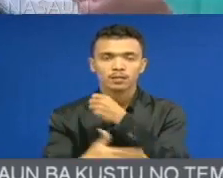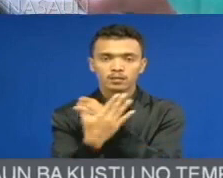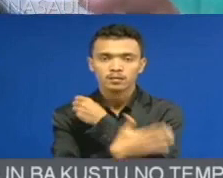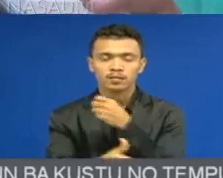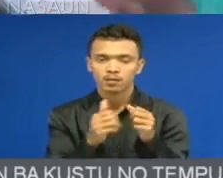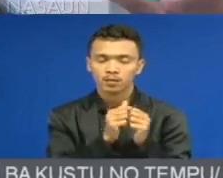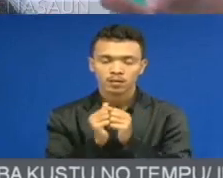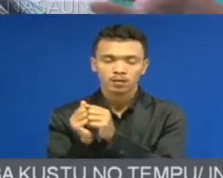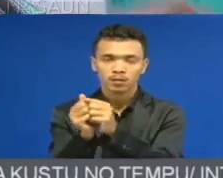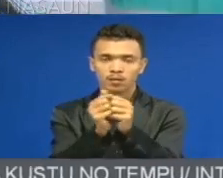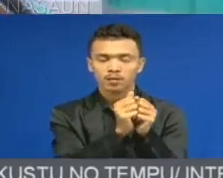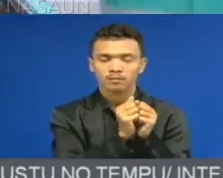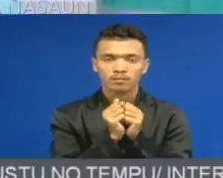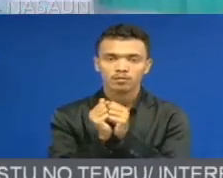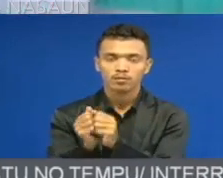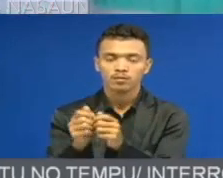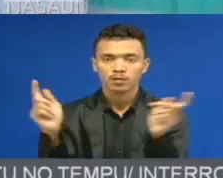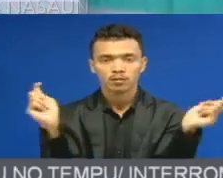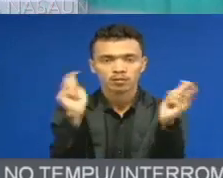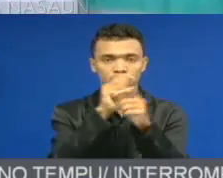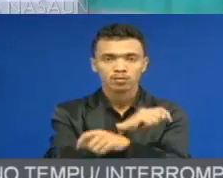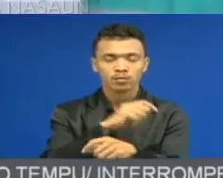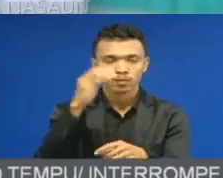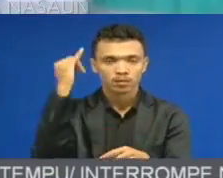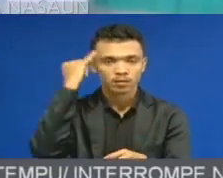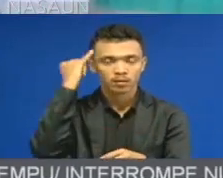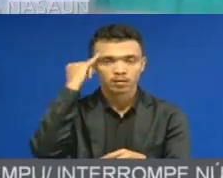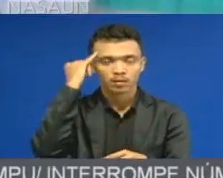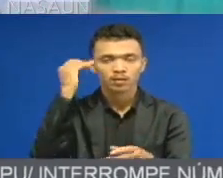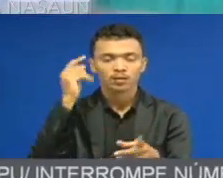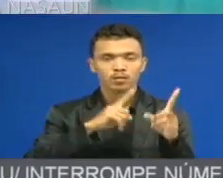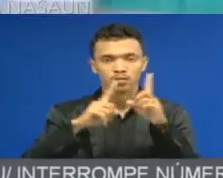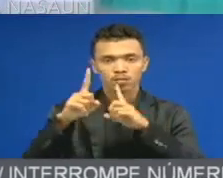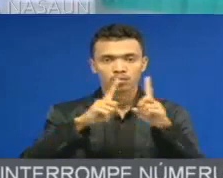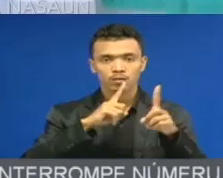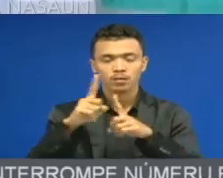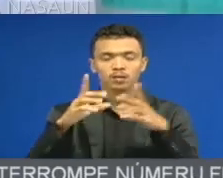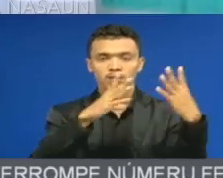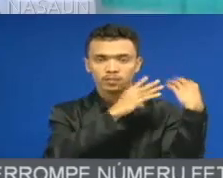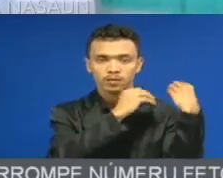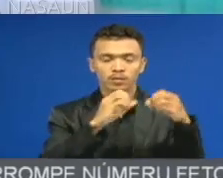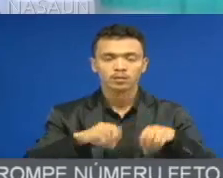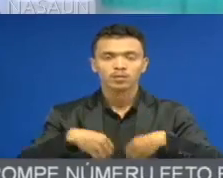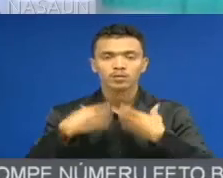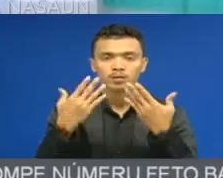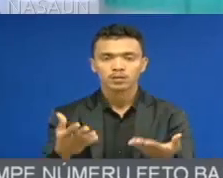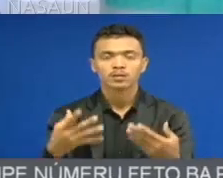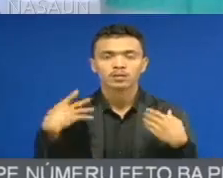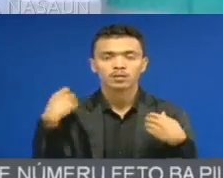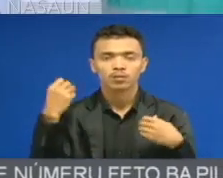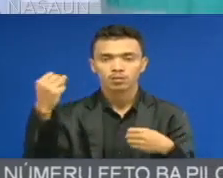Hamoto, a tu troca ideias, share ba malo experiência, wensa luta ba